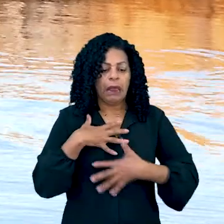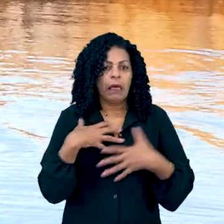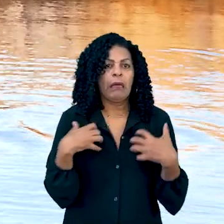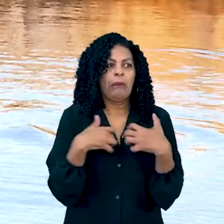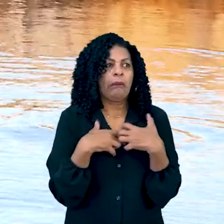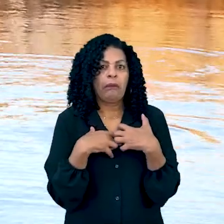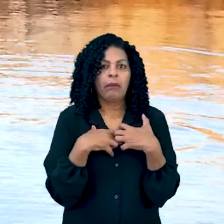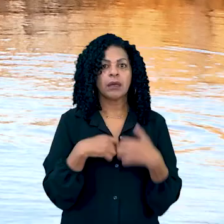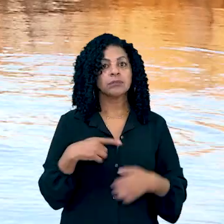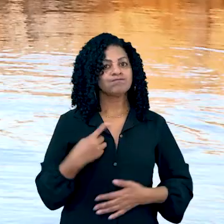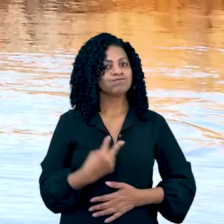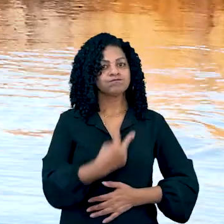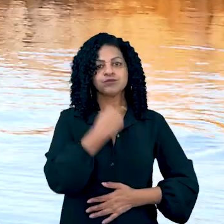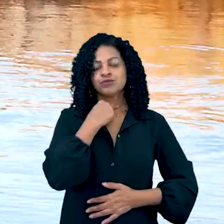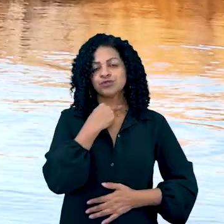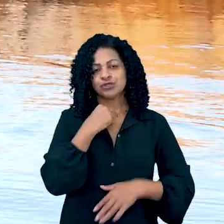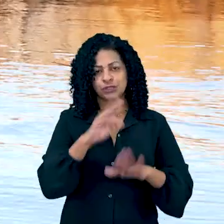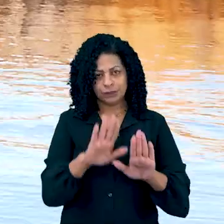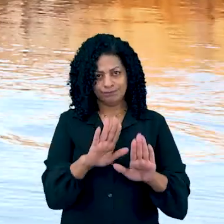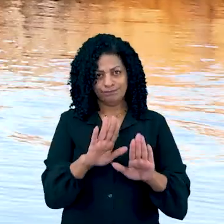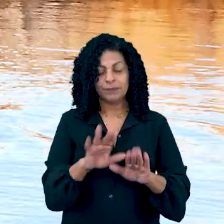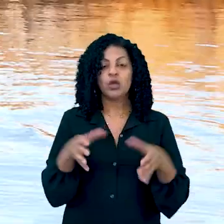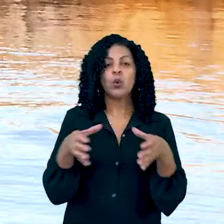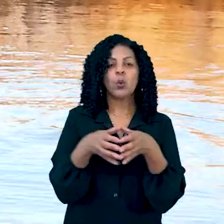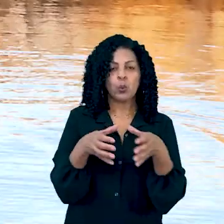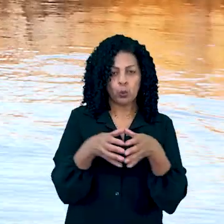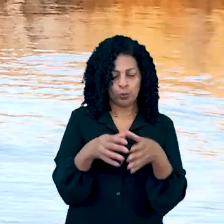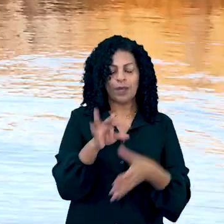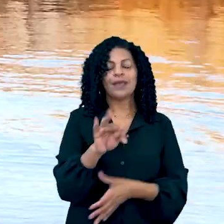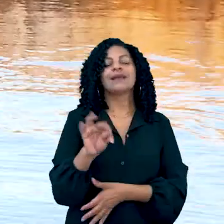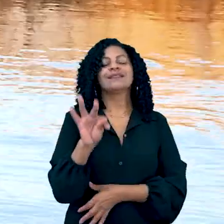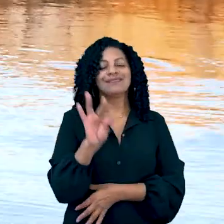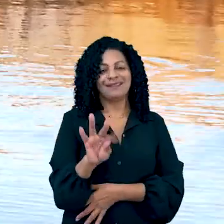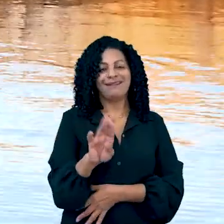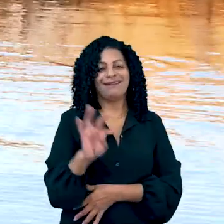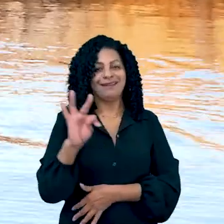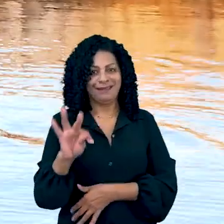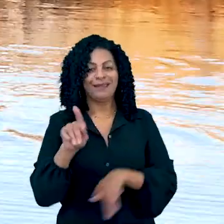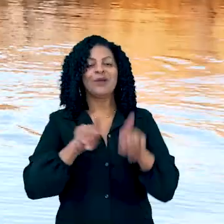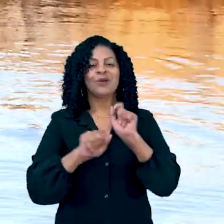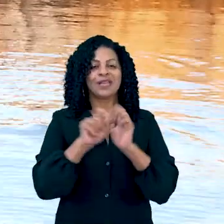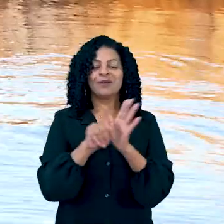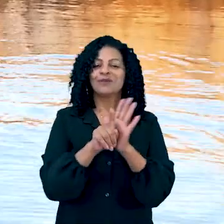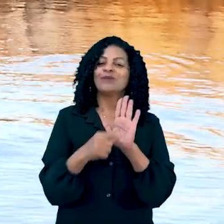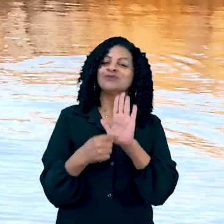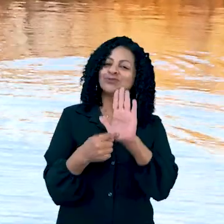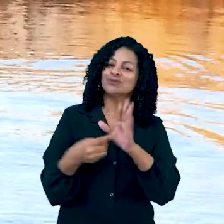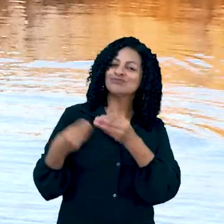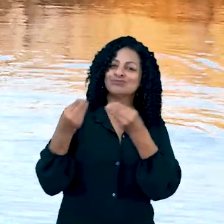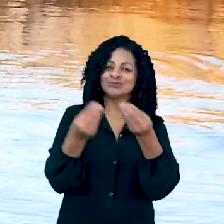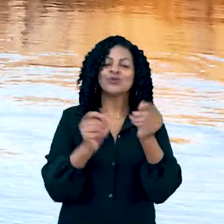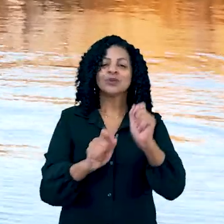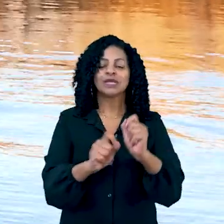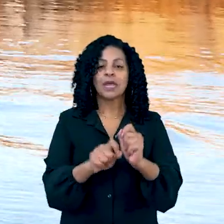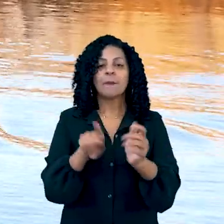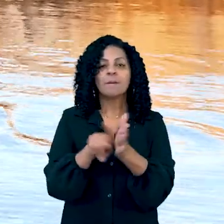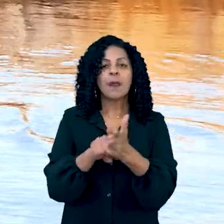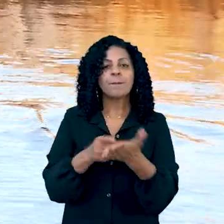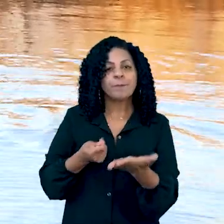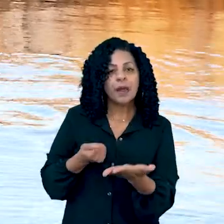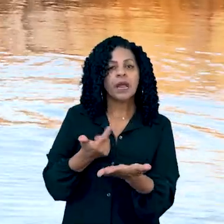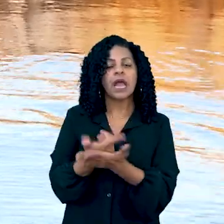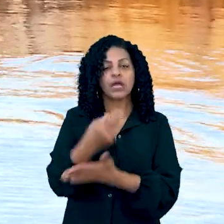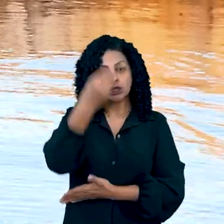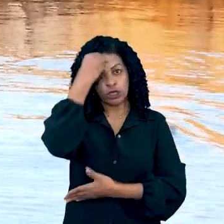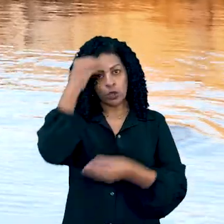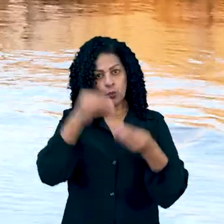5ª turma do Tribunal Superior do Trabalho, por unanimidade, manteve a condenação da empresa portuária Vportes a